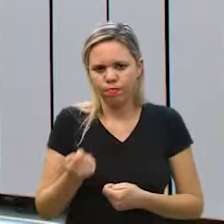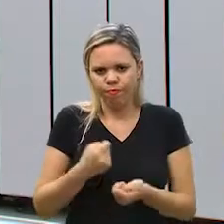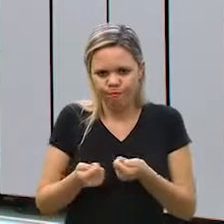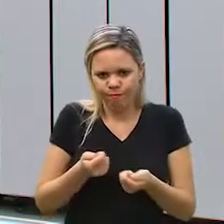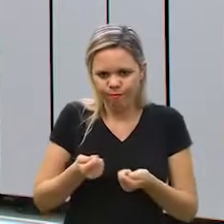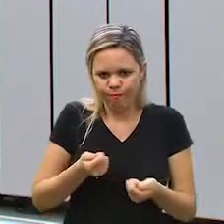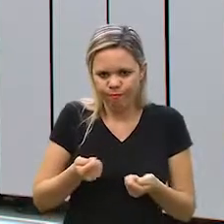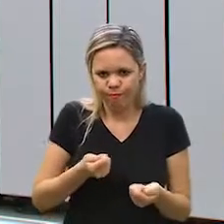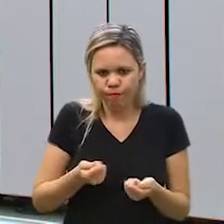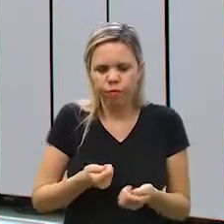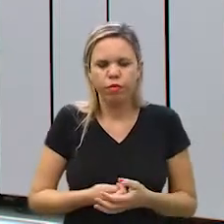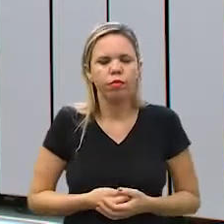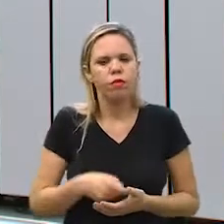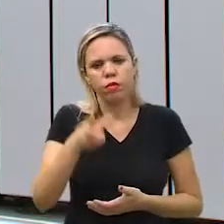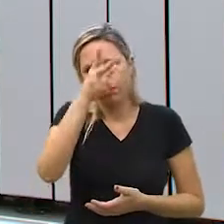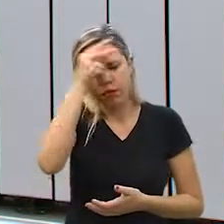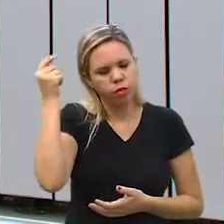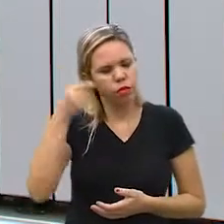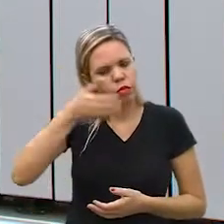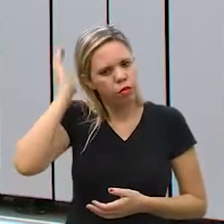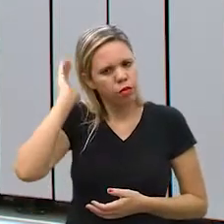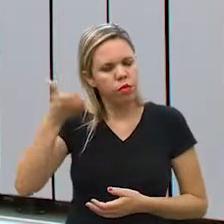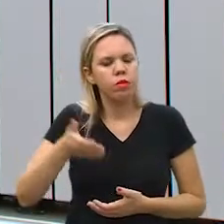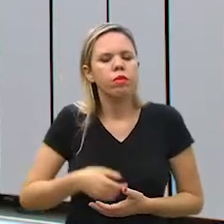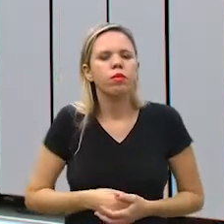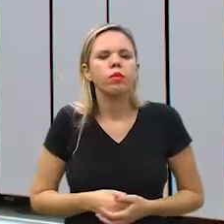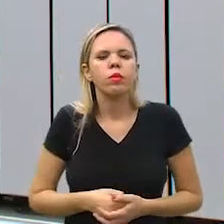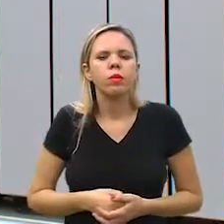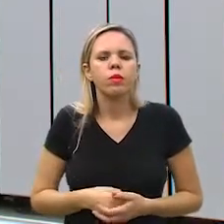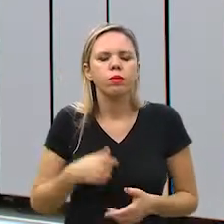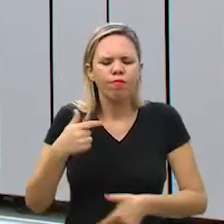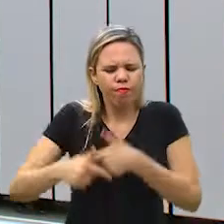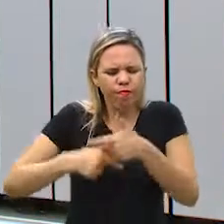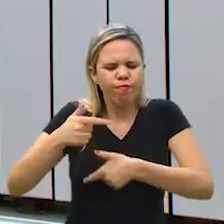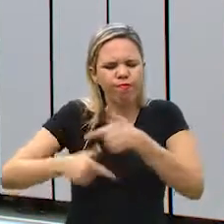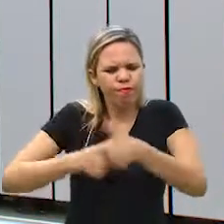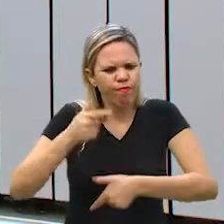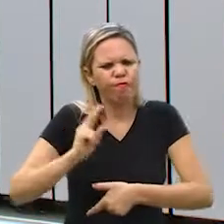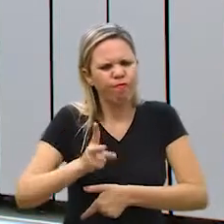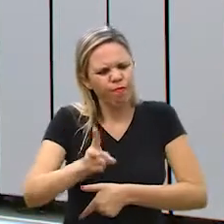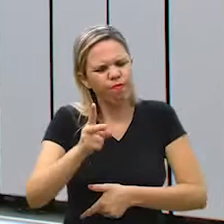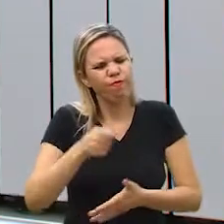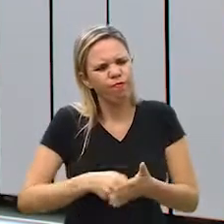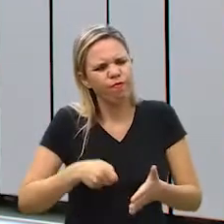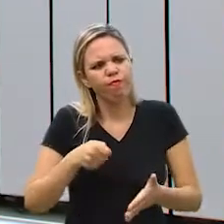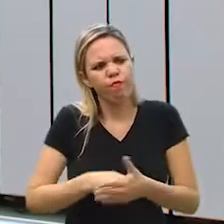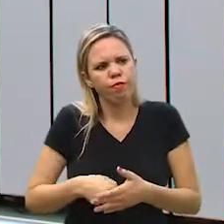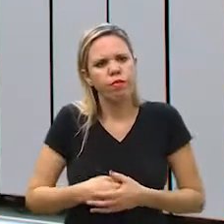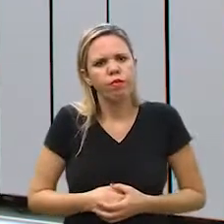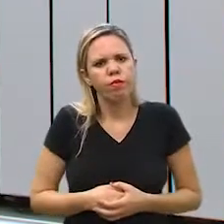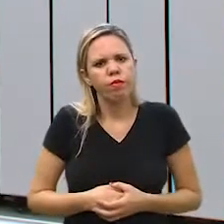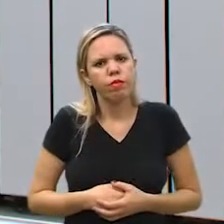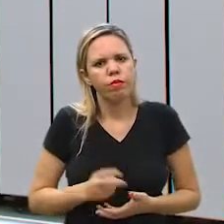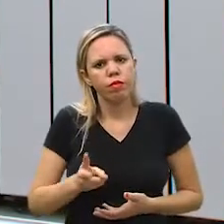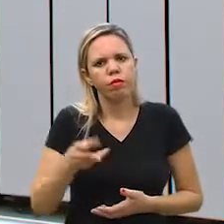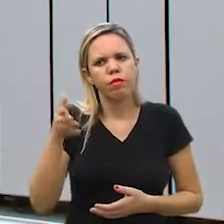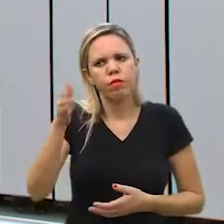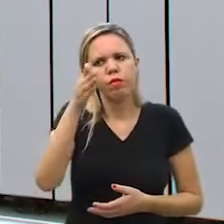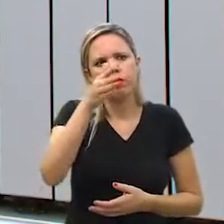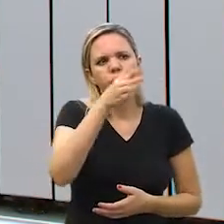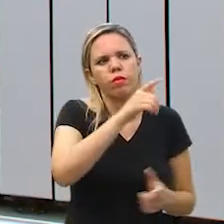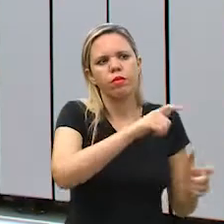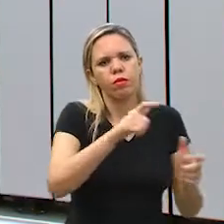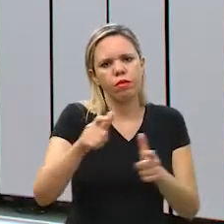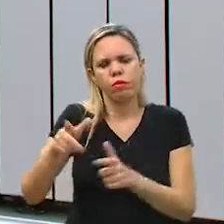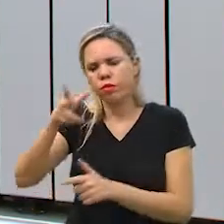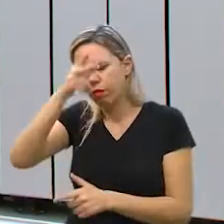economizando, né? O prefeito Dário, que vem trabalhando exaustivamente, e vejo ele sempre andando por todos os